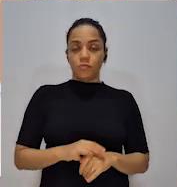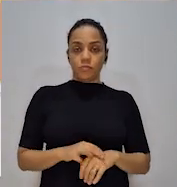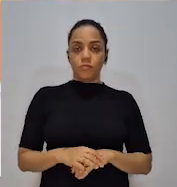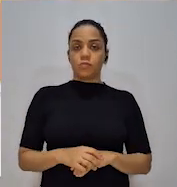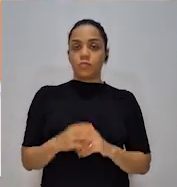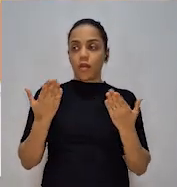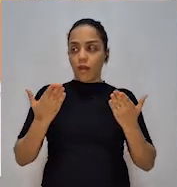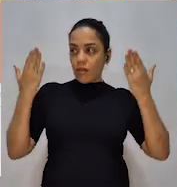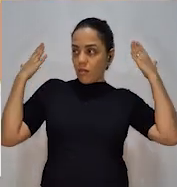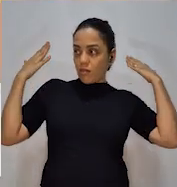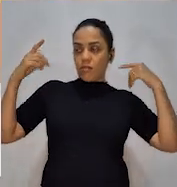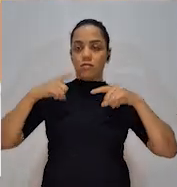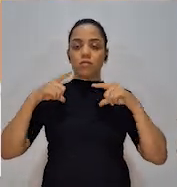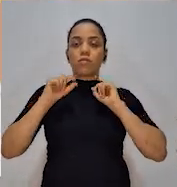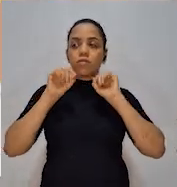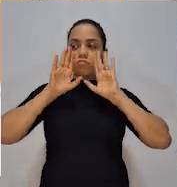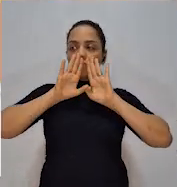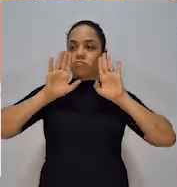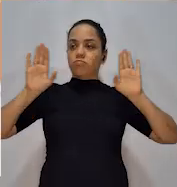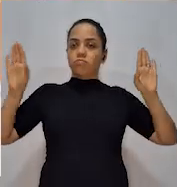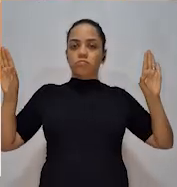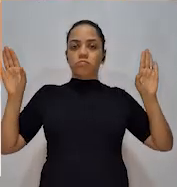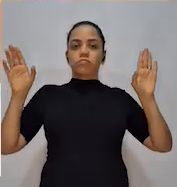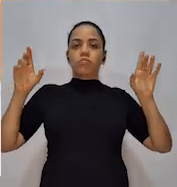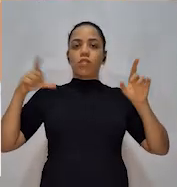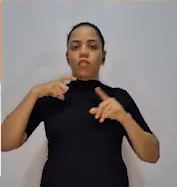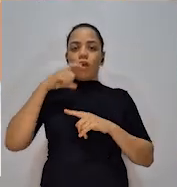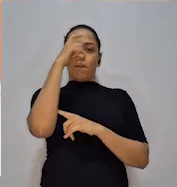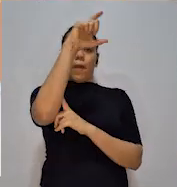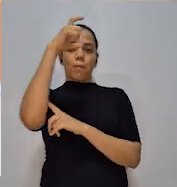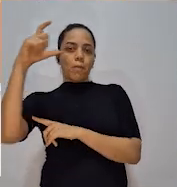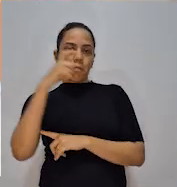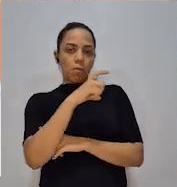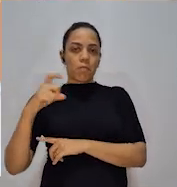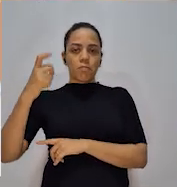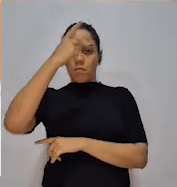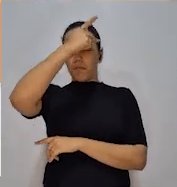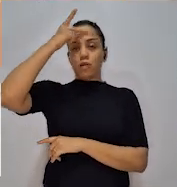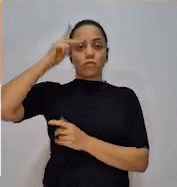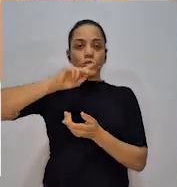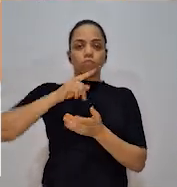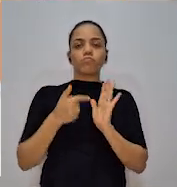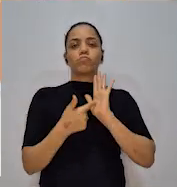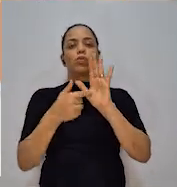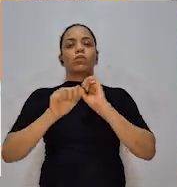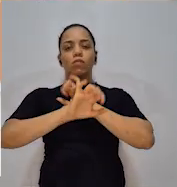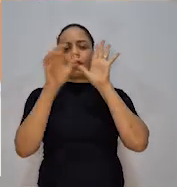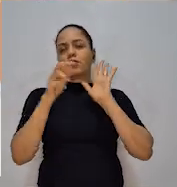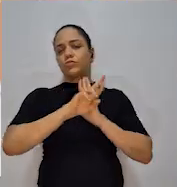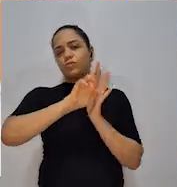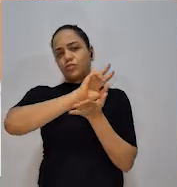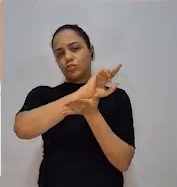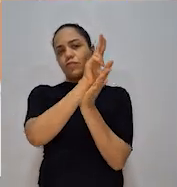Atrás de mim, uma tela de fundo com várias pessoas da diversidade que diz diversidade, inclusão,